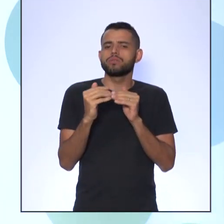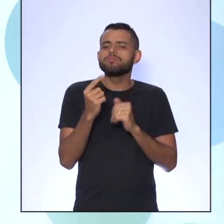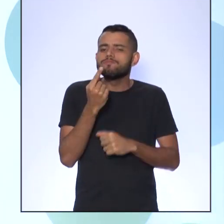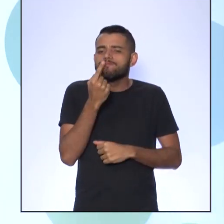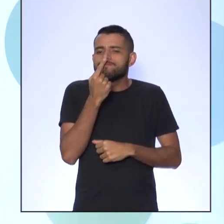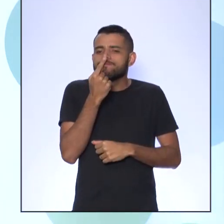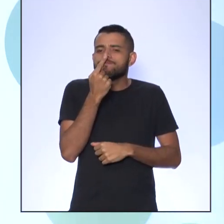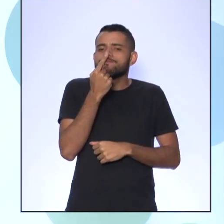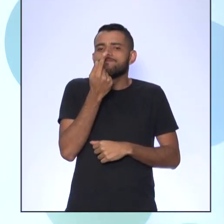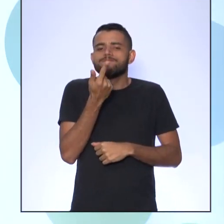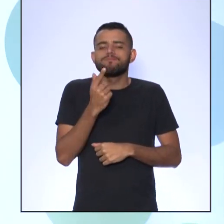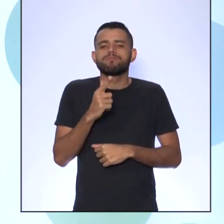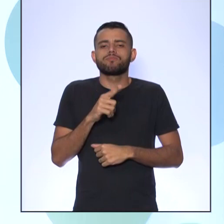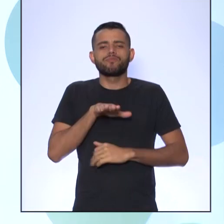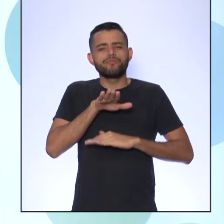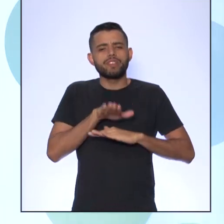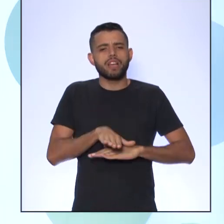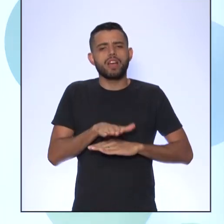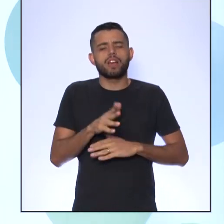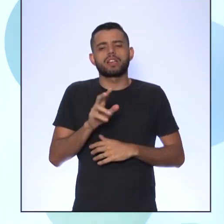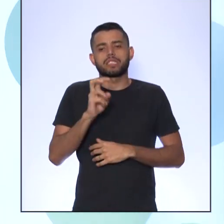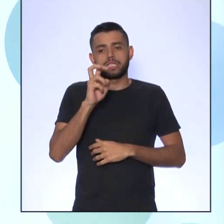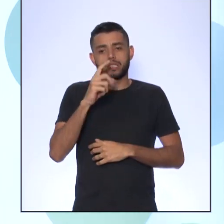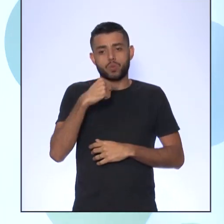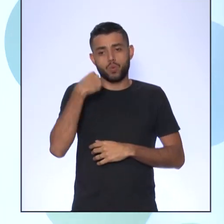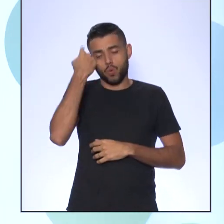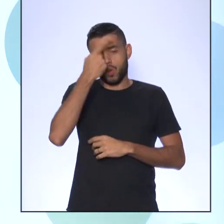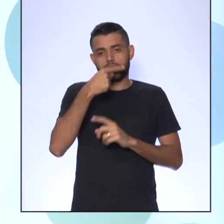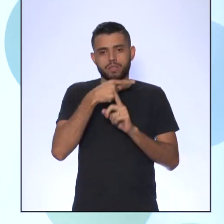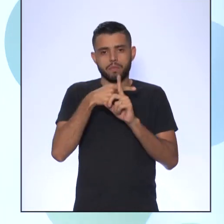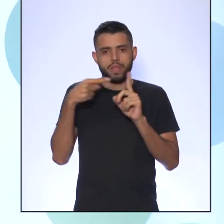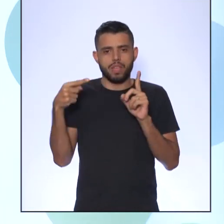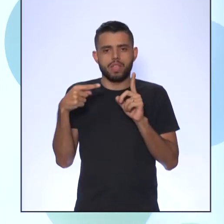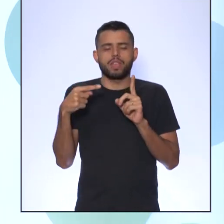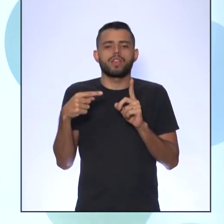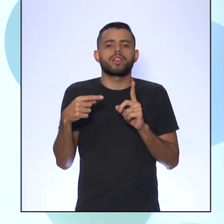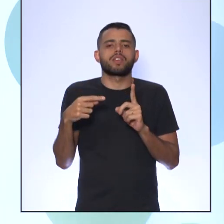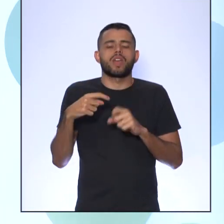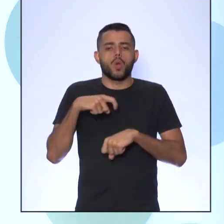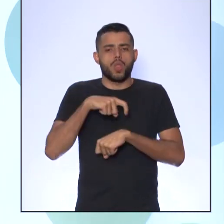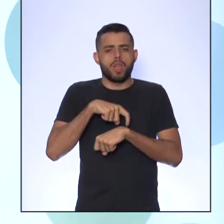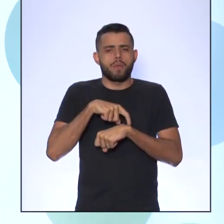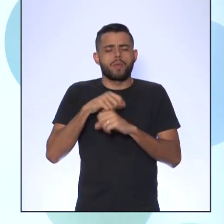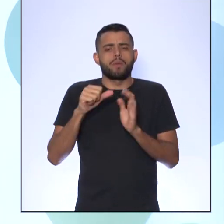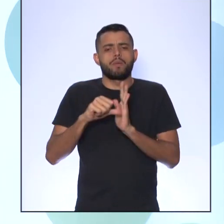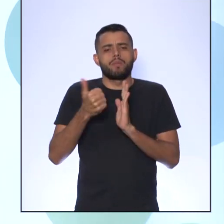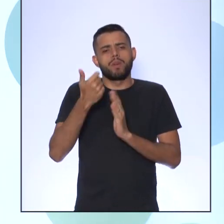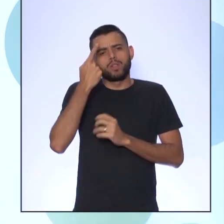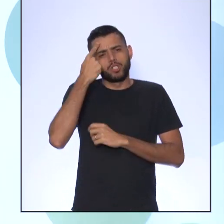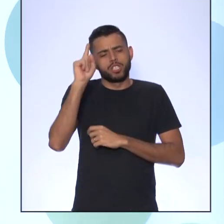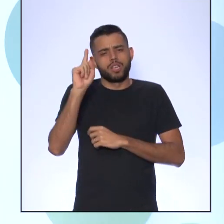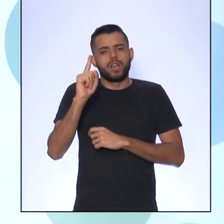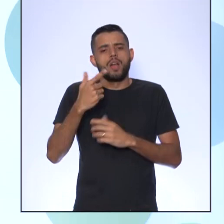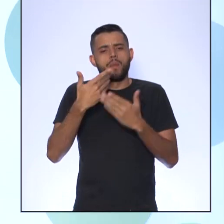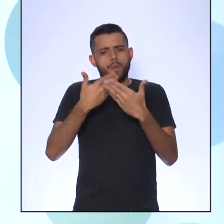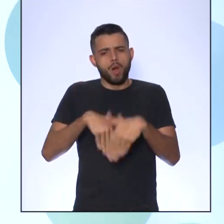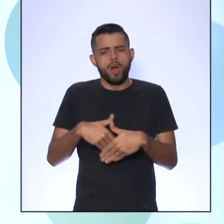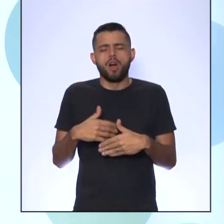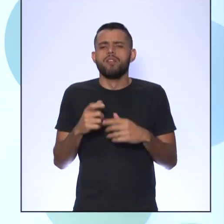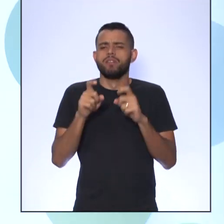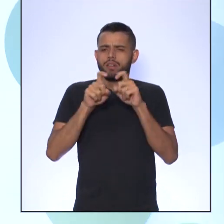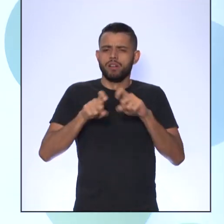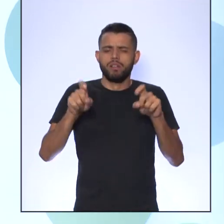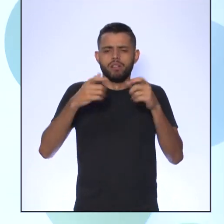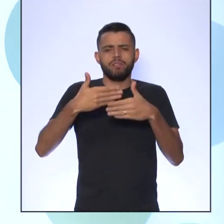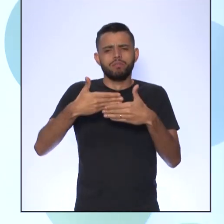afinidade de permanecer ali até 5h30, que é a duração do primeiro dia da prova, de frente numa